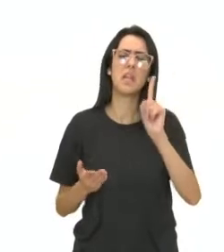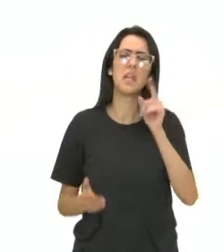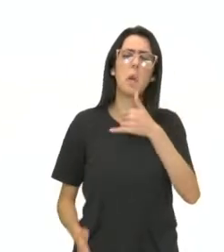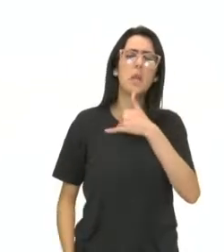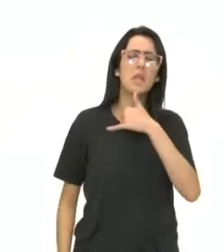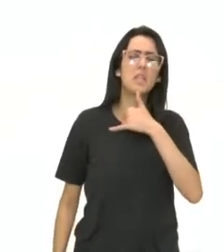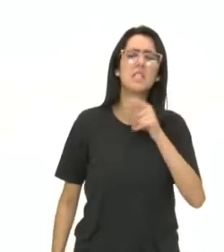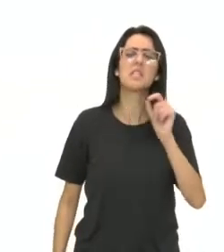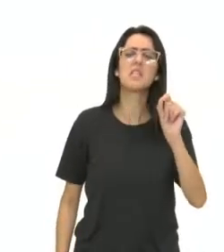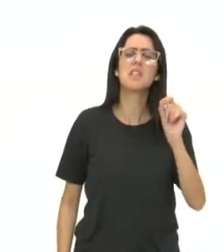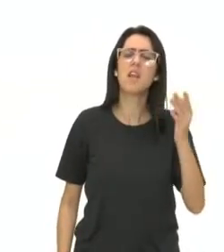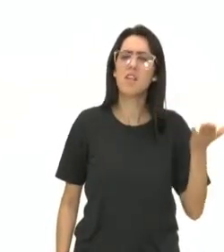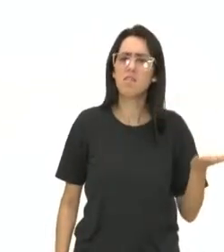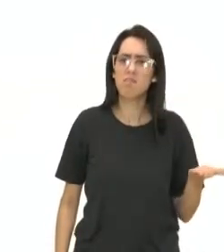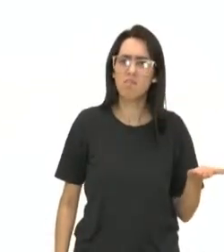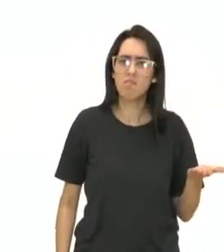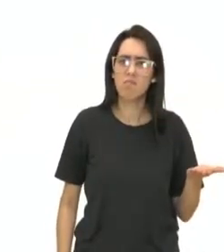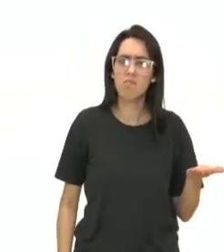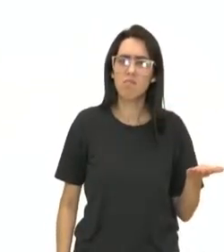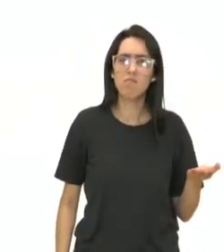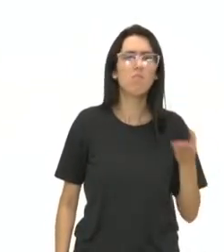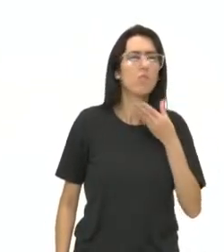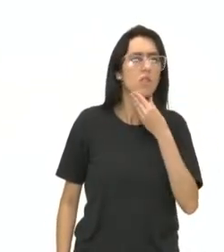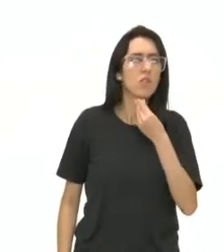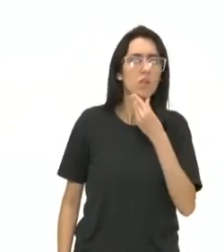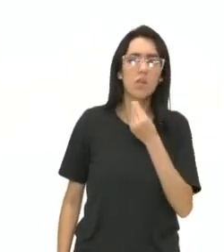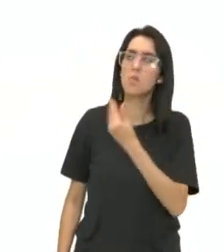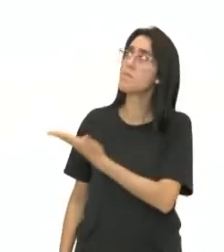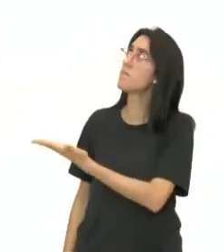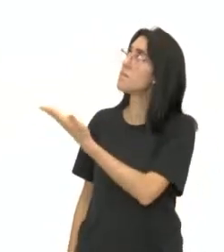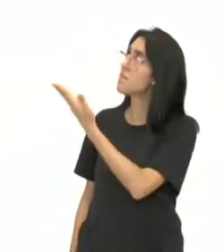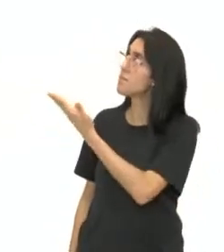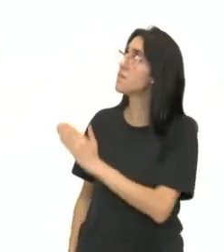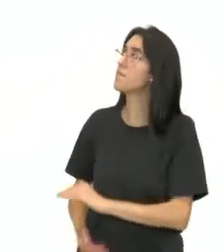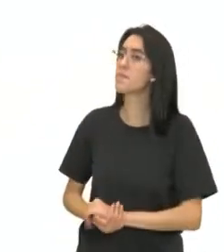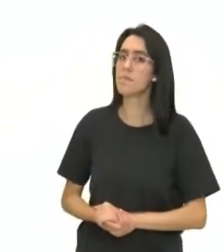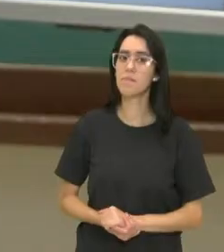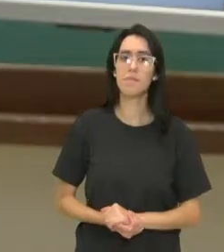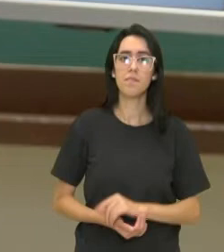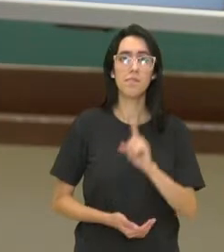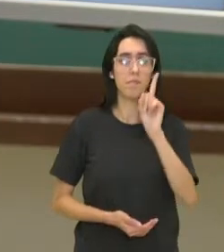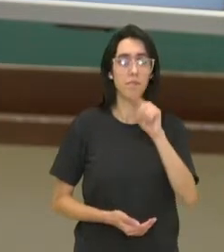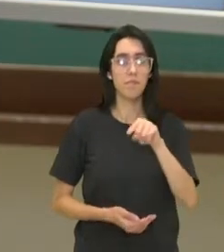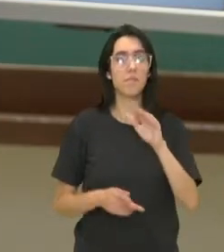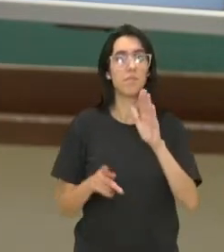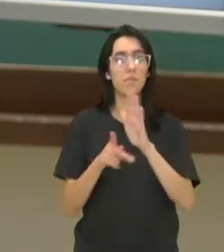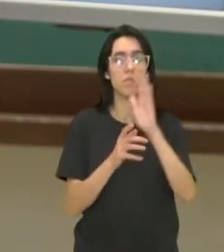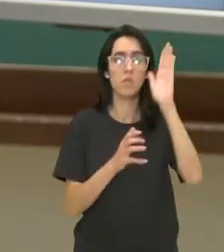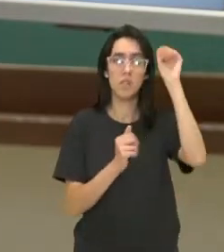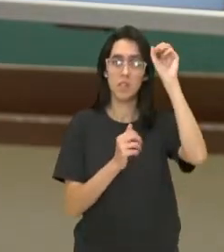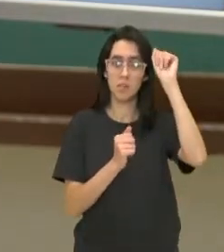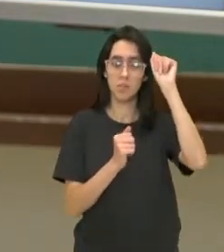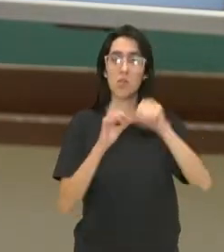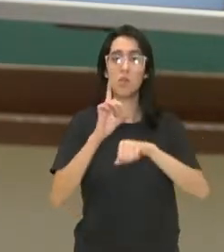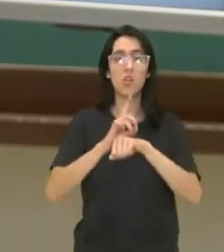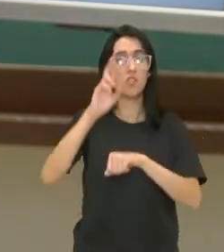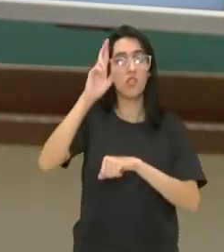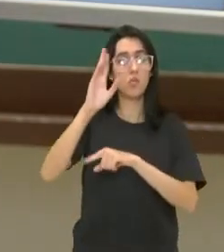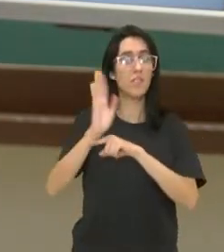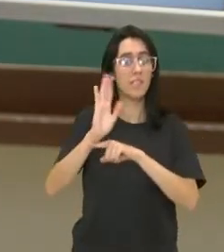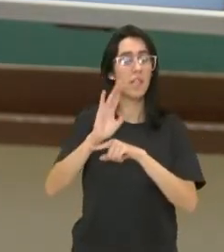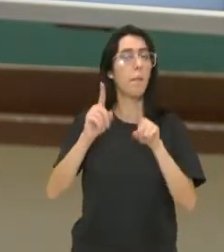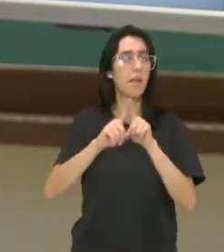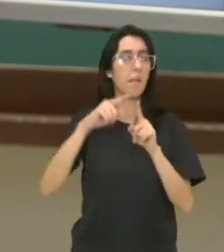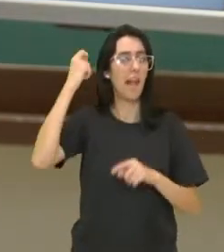triste quem será Fabi erbarmen espanhol Director de cine e as